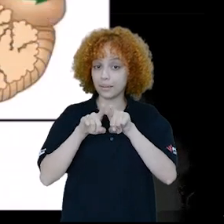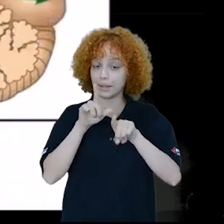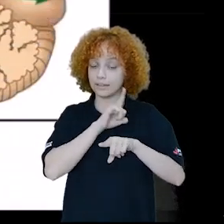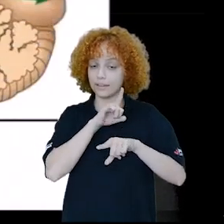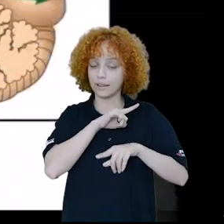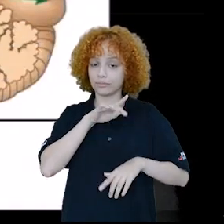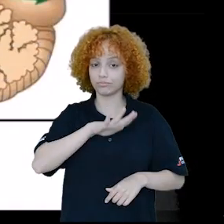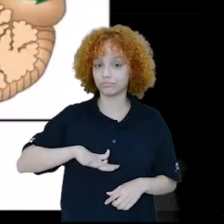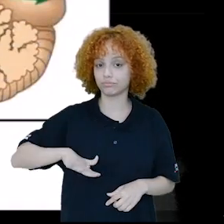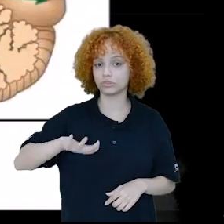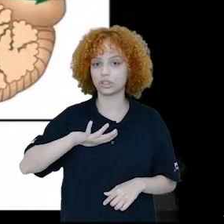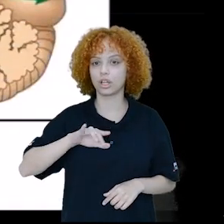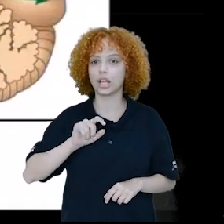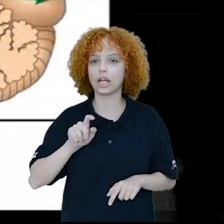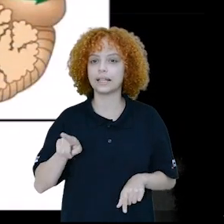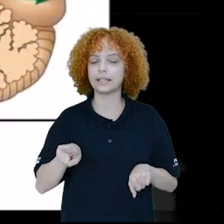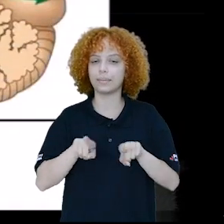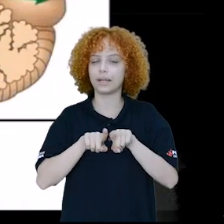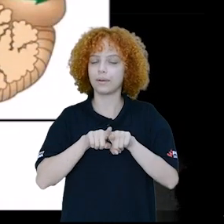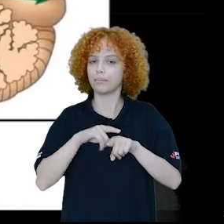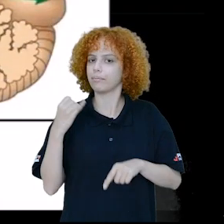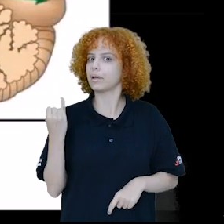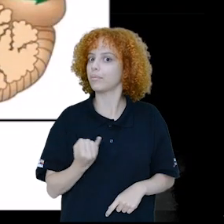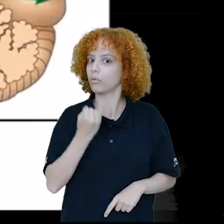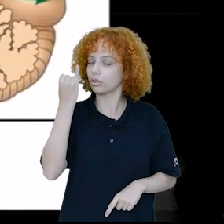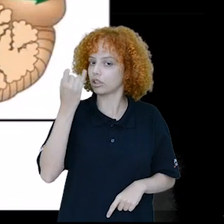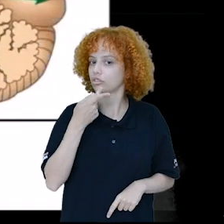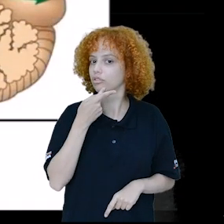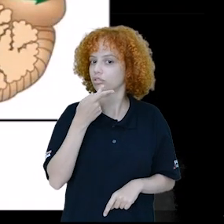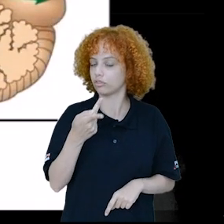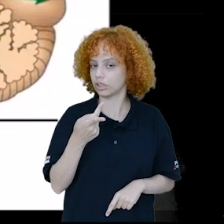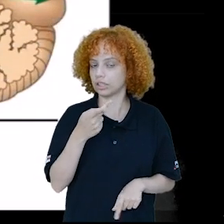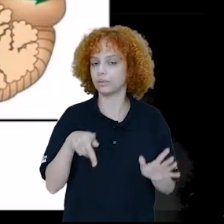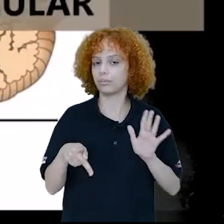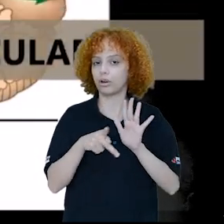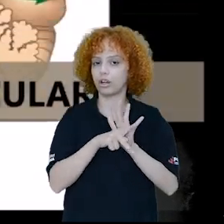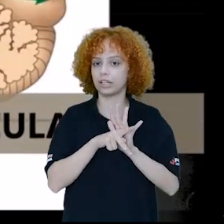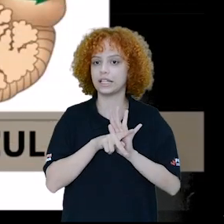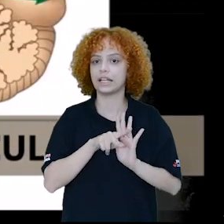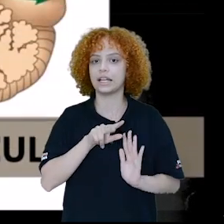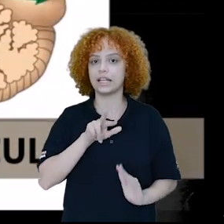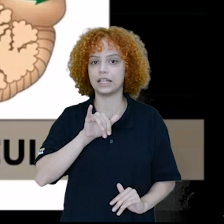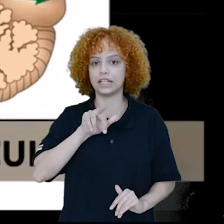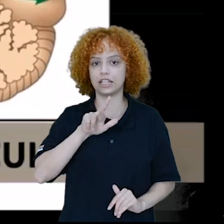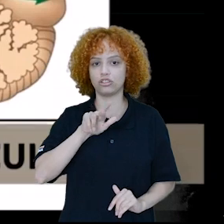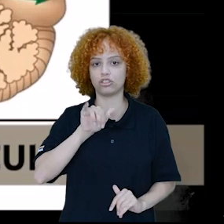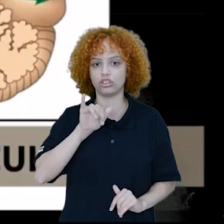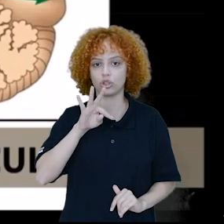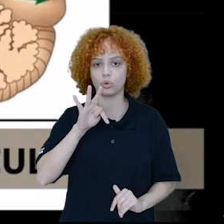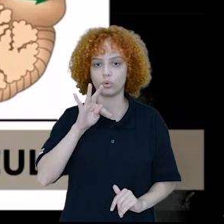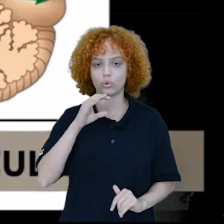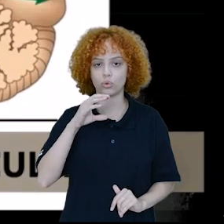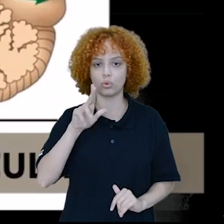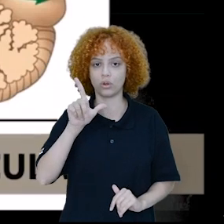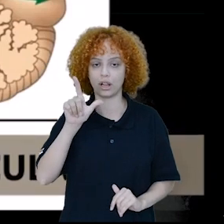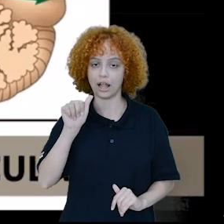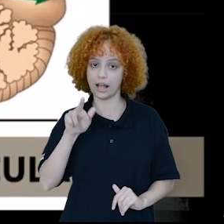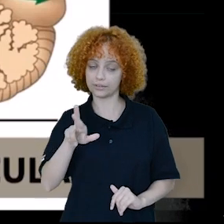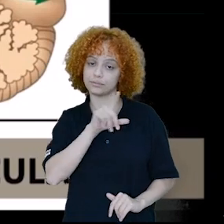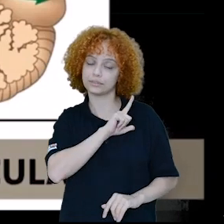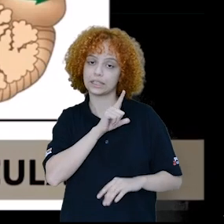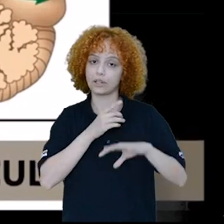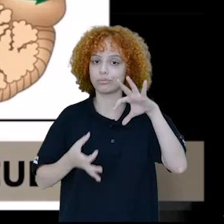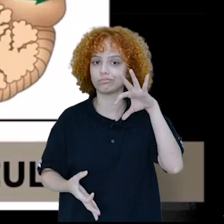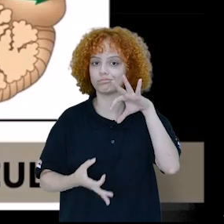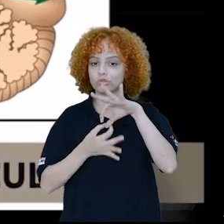Também tem nesta região um sistema muito importante e muito comentado, a formação reticular. Esta se